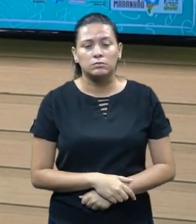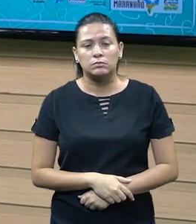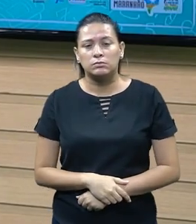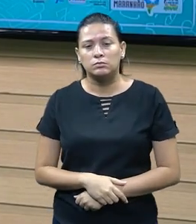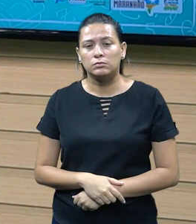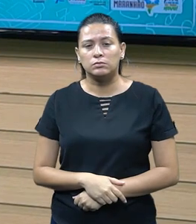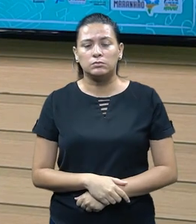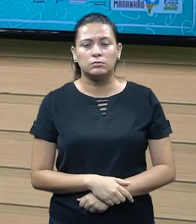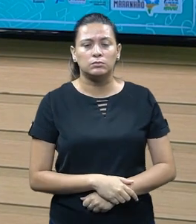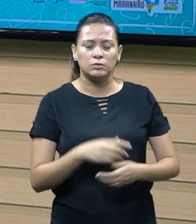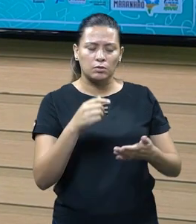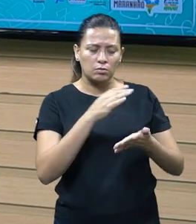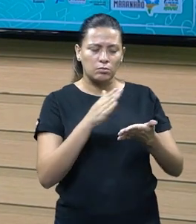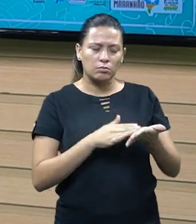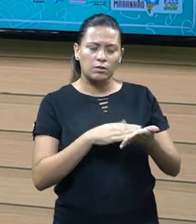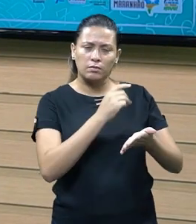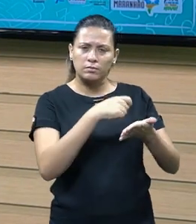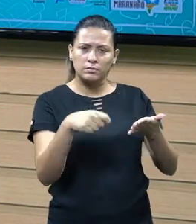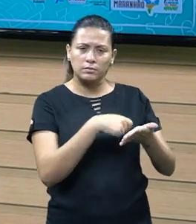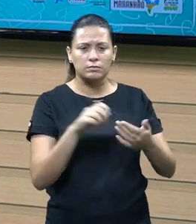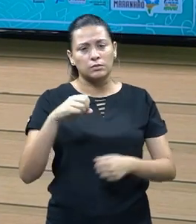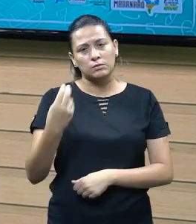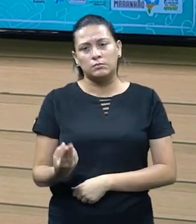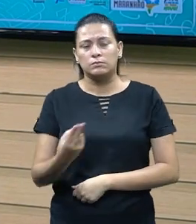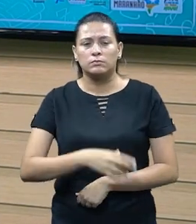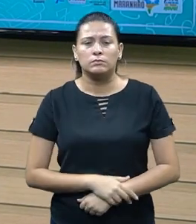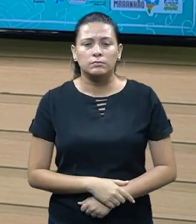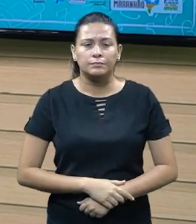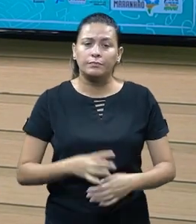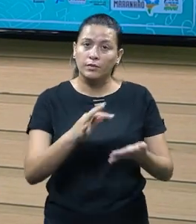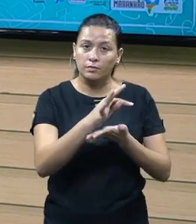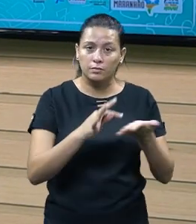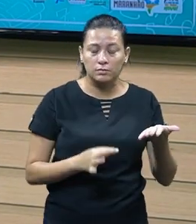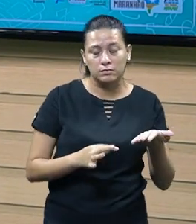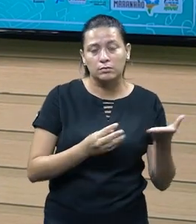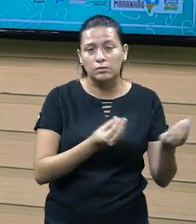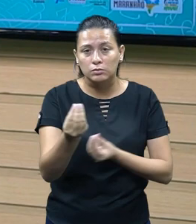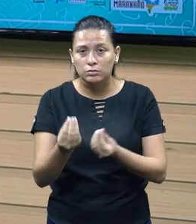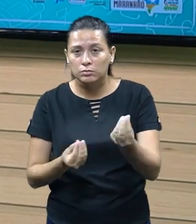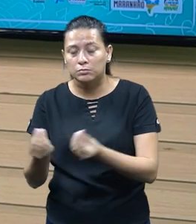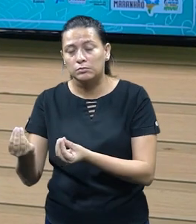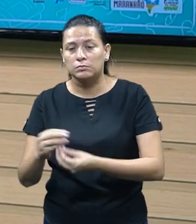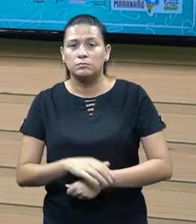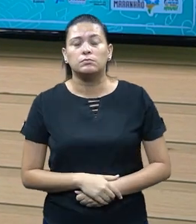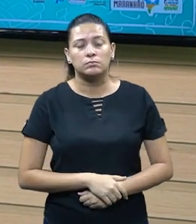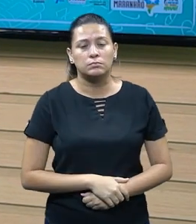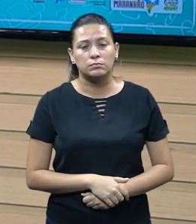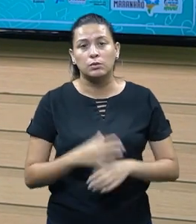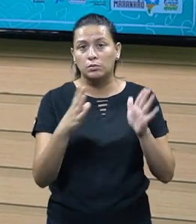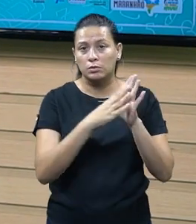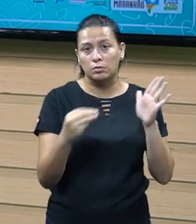você né copiou no seu caderninho e tal ou mesmo uma um texto que ele distribuiu